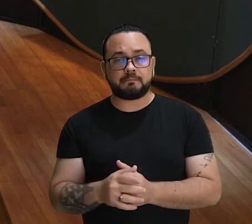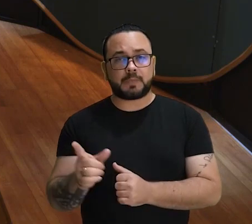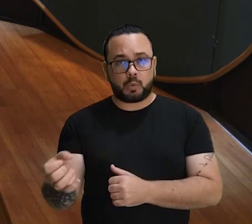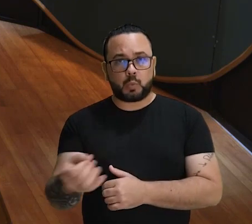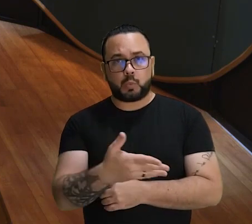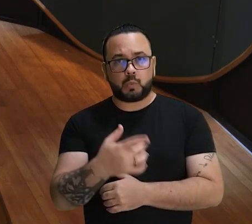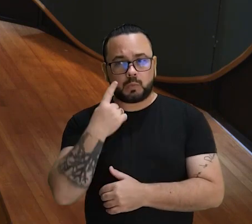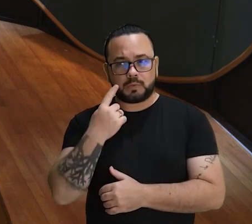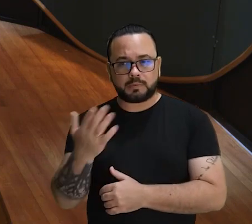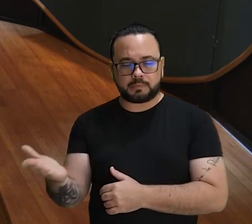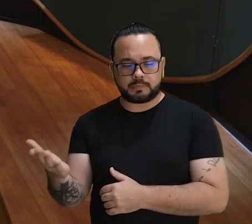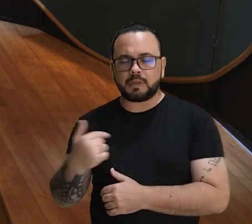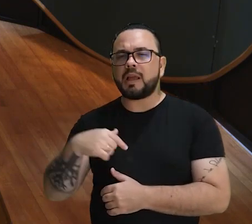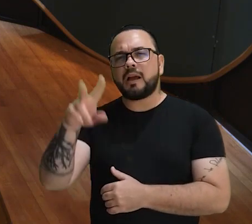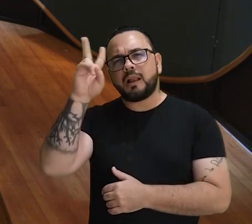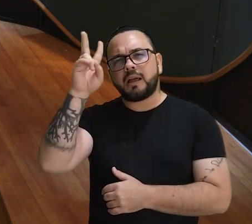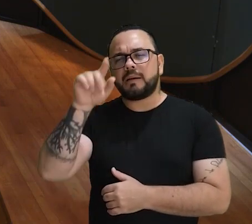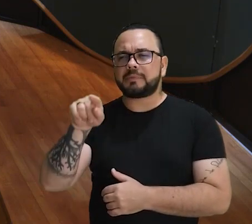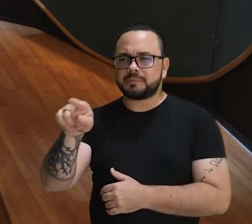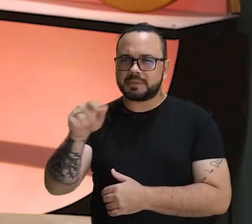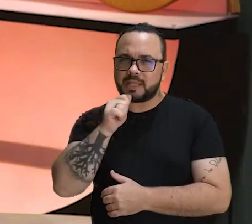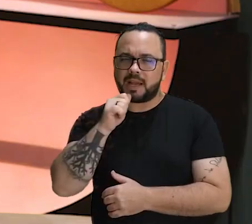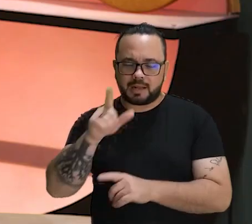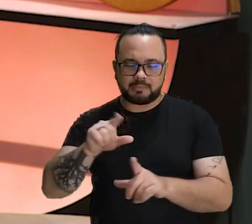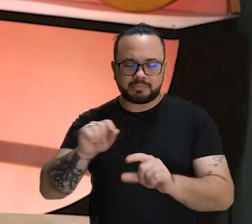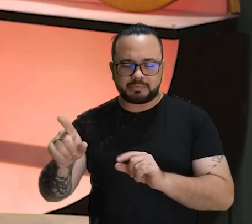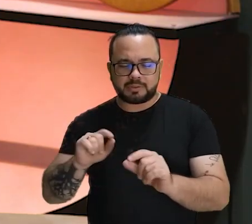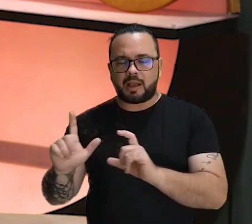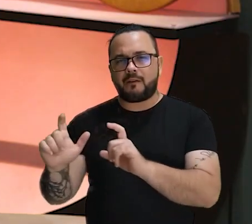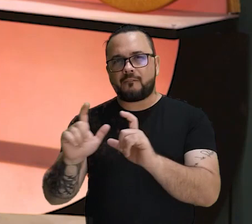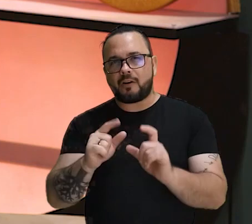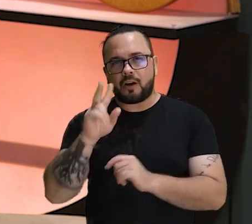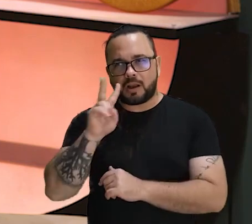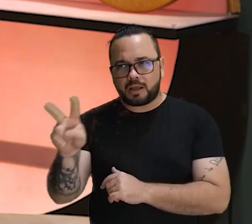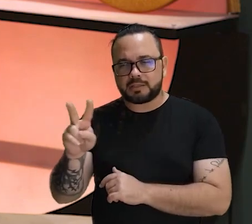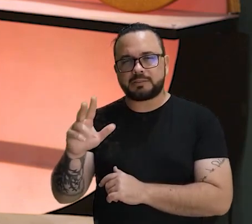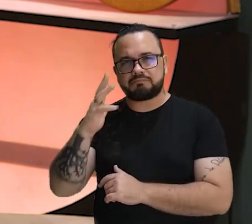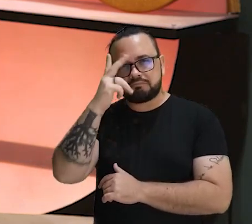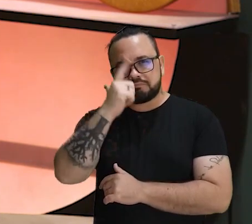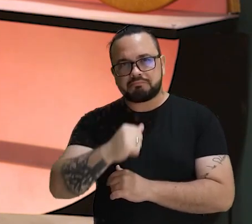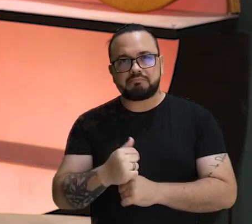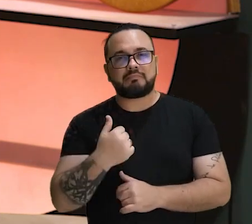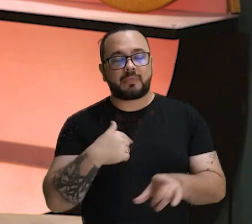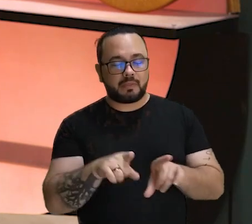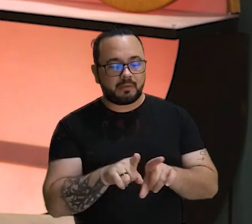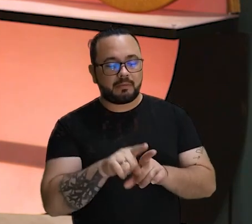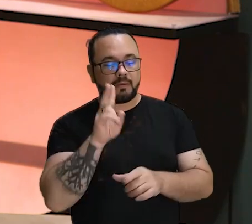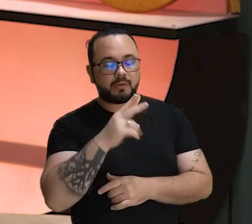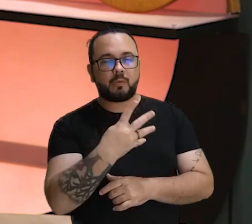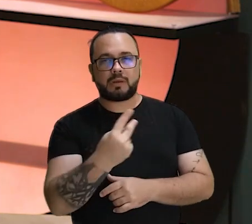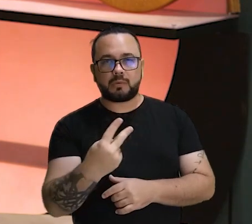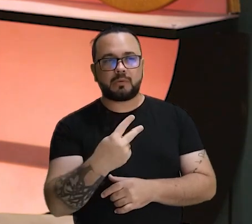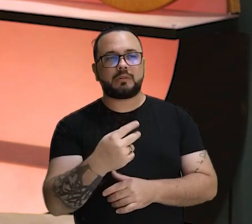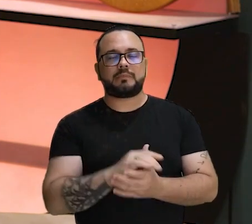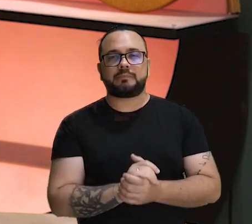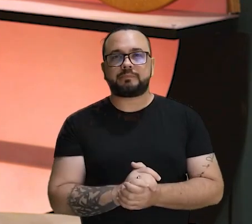que é o Apneia. Ah, eu sei. Nossa, eu me lembro de quando você tava escolhendo as fotos. Ai, que foto capadinha. Eu vi até na paleta das cores, da devia ter vindo